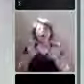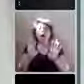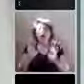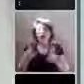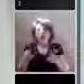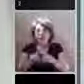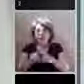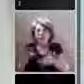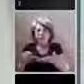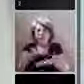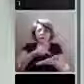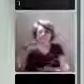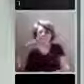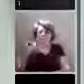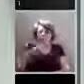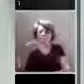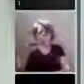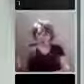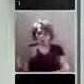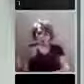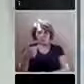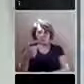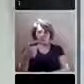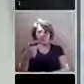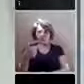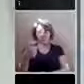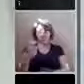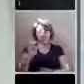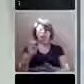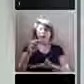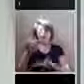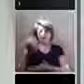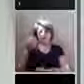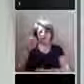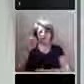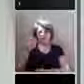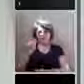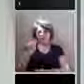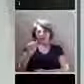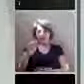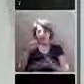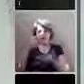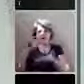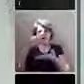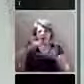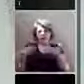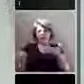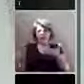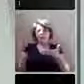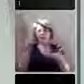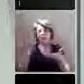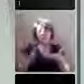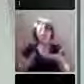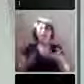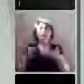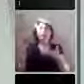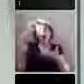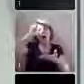você vem falando sobre essa metalexicografia no Brasil, e vem citando, tá? Martins, de Souza,